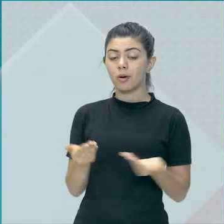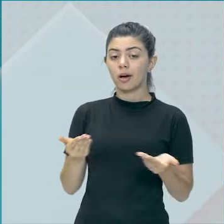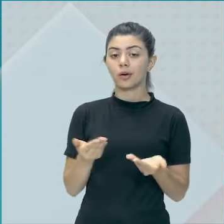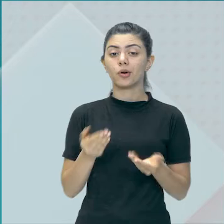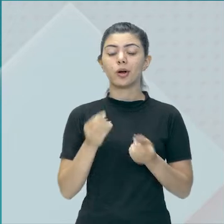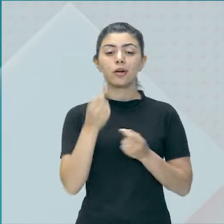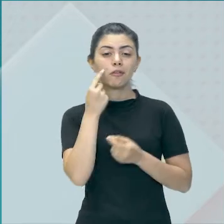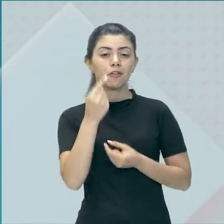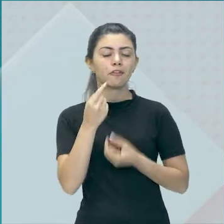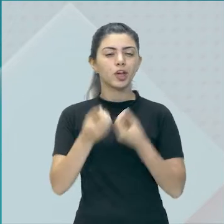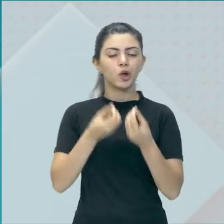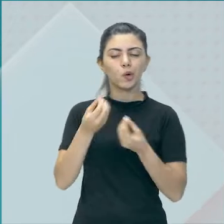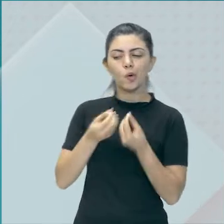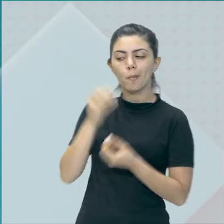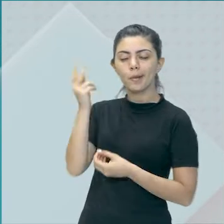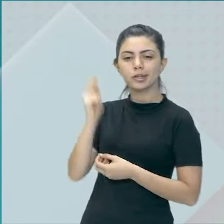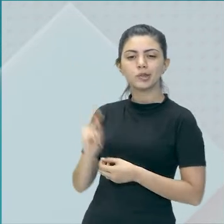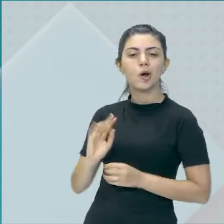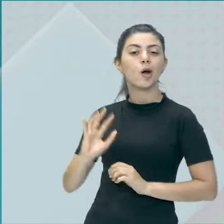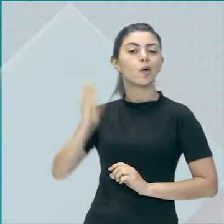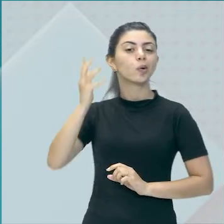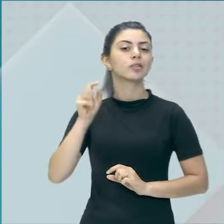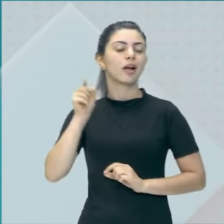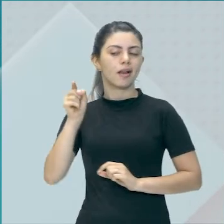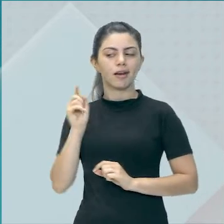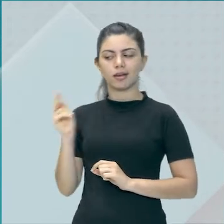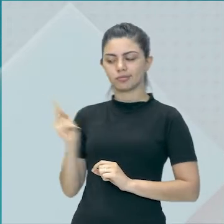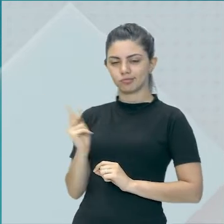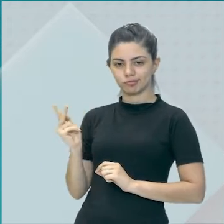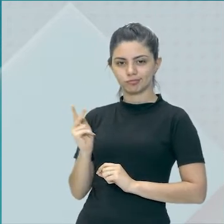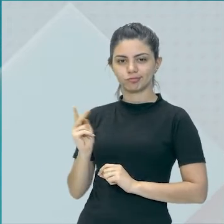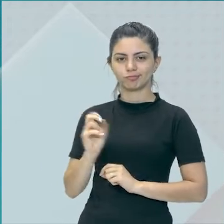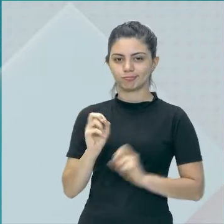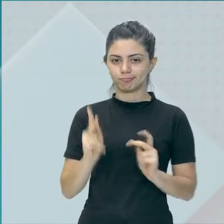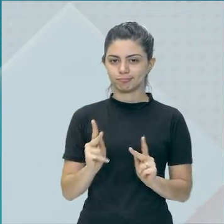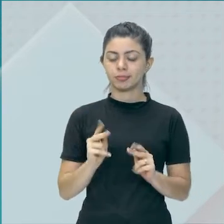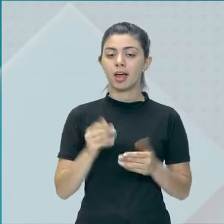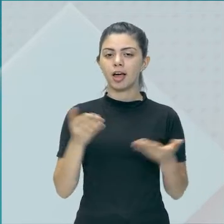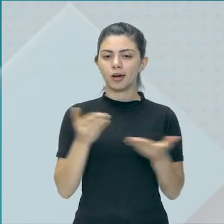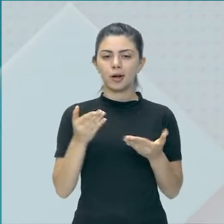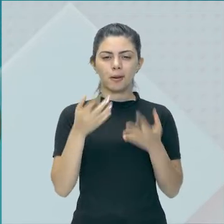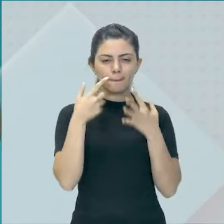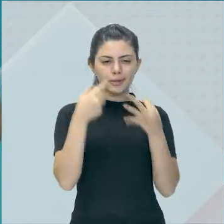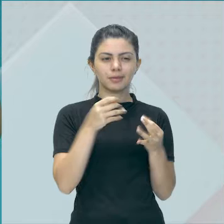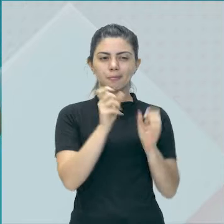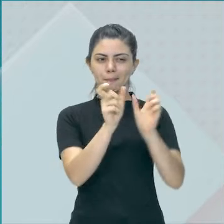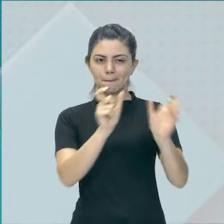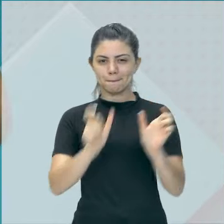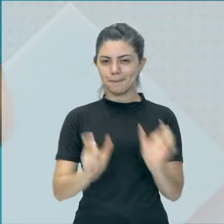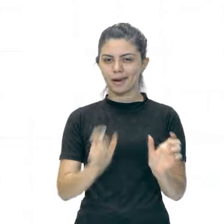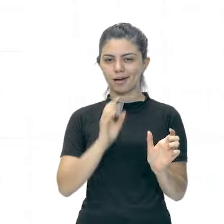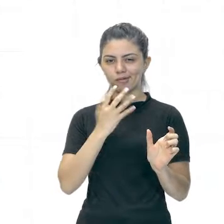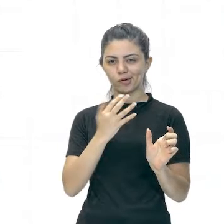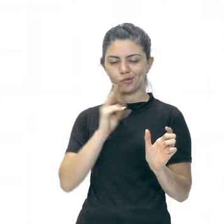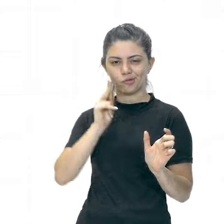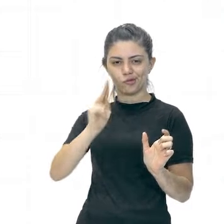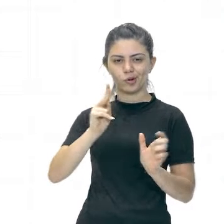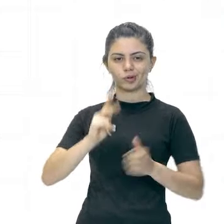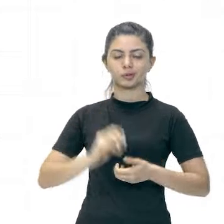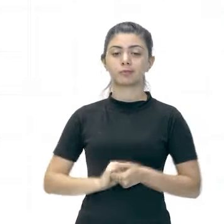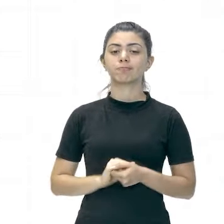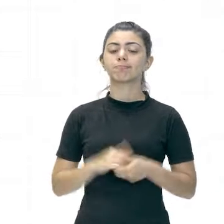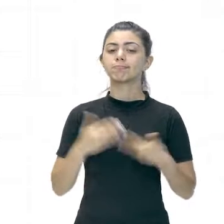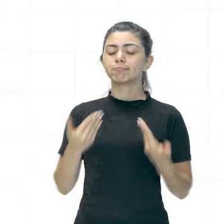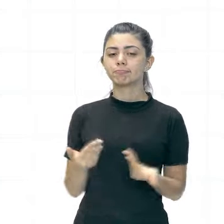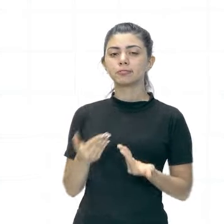um pouquinho sobre a história do que aconteceu lá com o Sammy e a Potira. E vamos observar aquelas palavras que estavam em destaque. Vamos ver. Então, olha